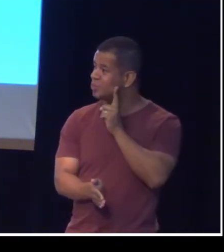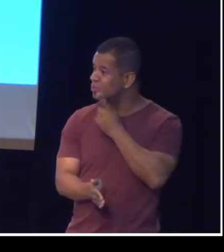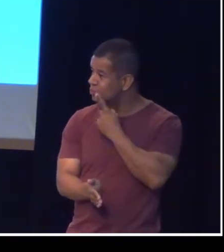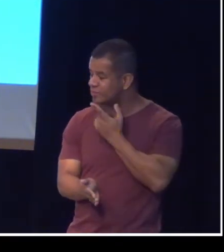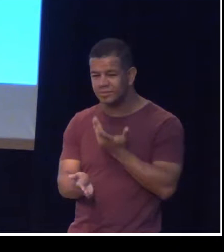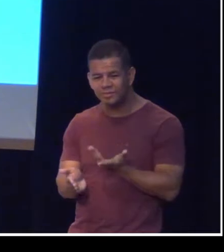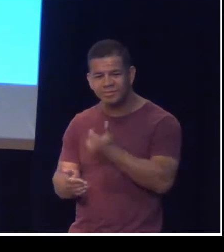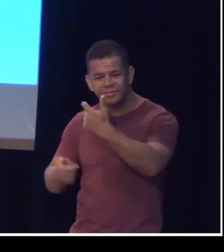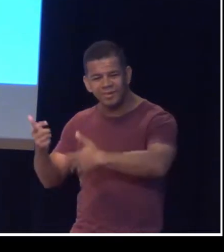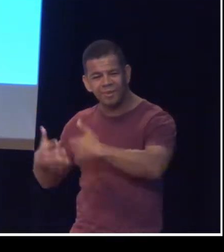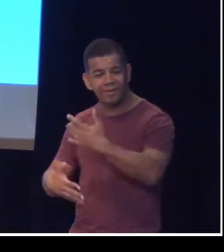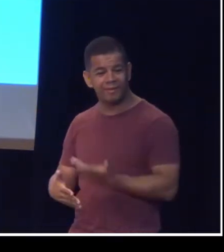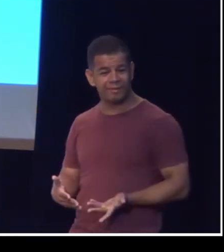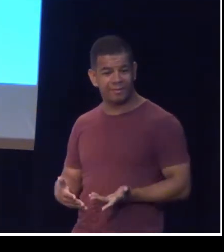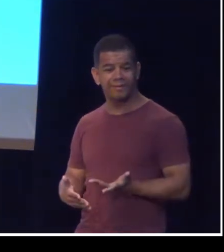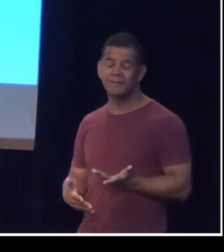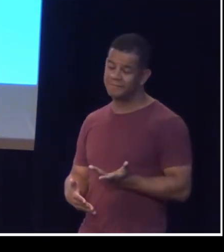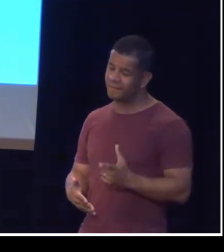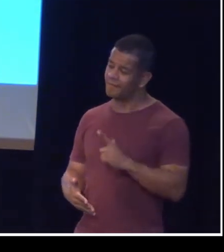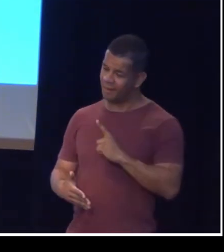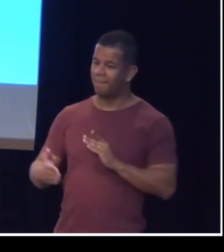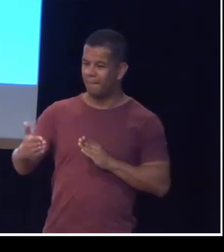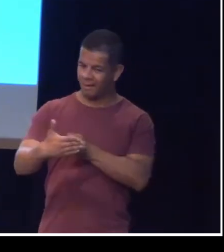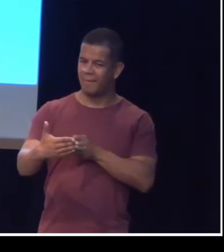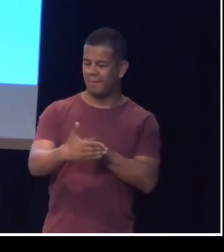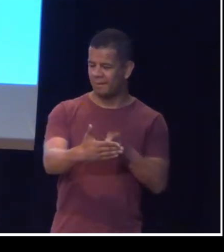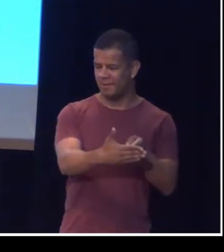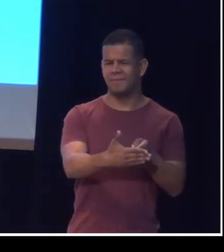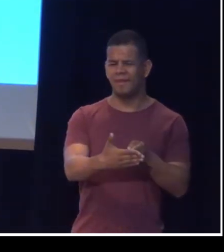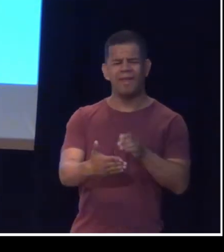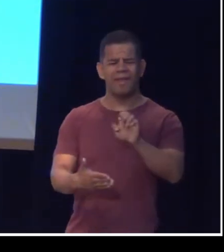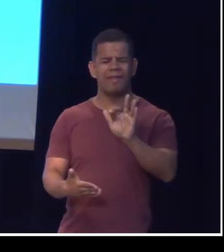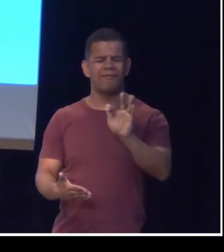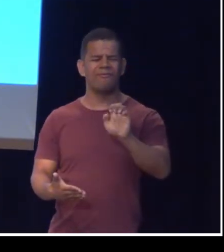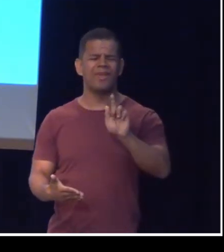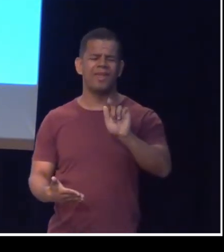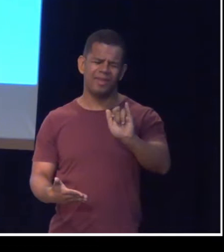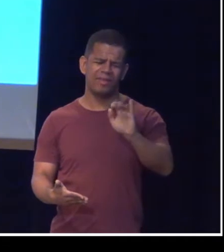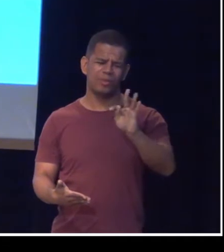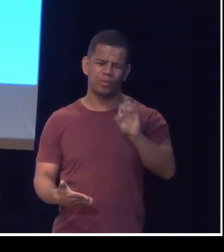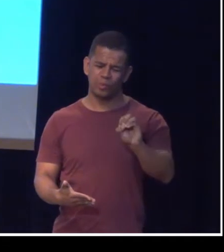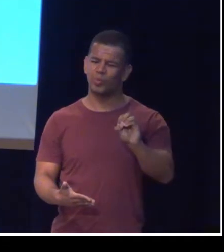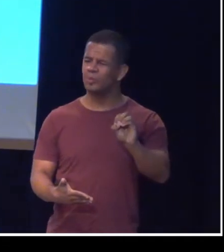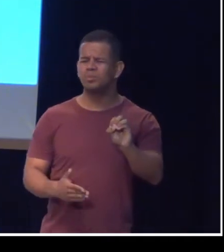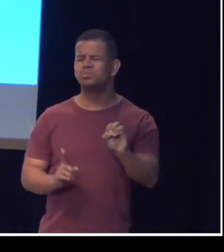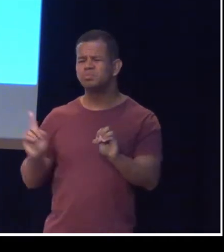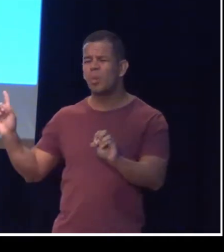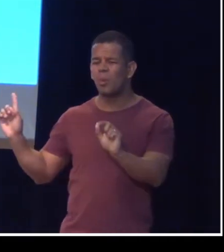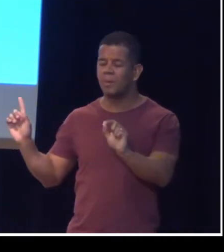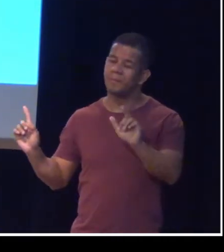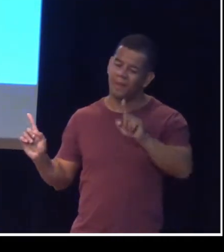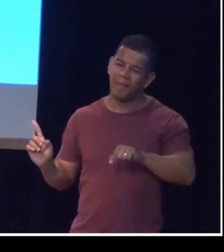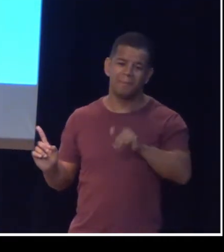Barreira atitudinal de efeito e propagação. Né? É uma expansão. O que significa isso? É uma crença que a pessoa com deficiência